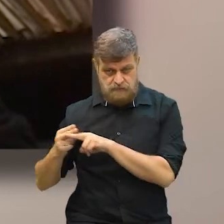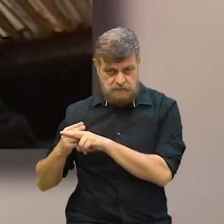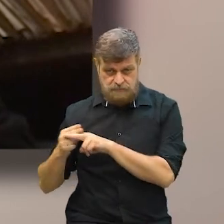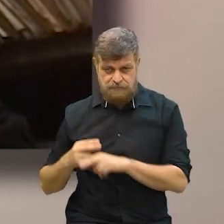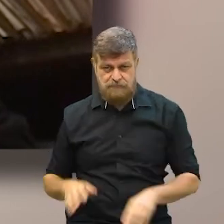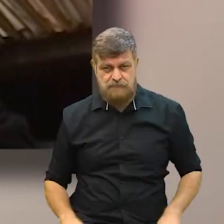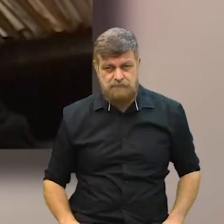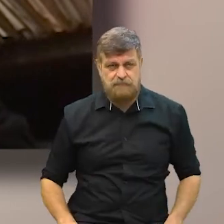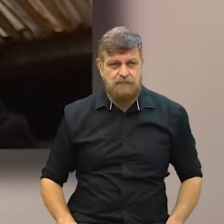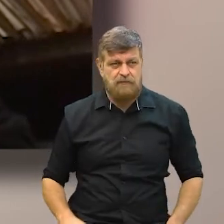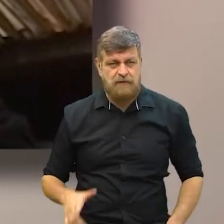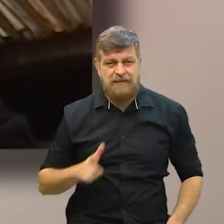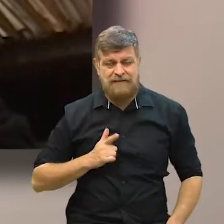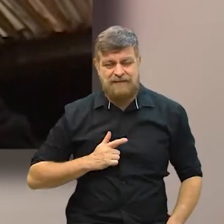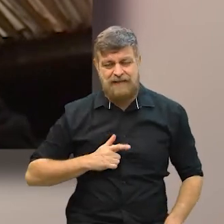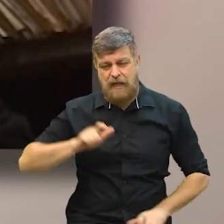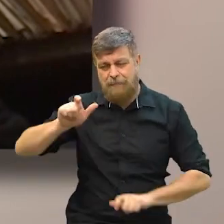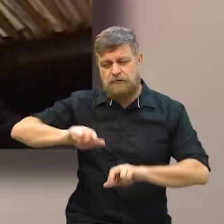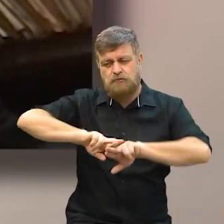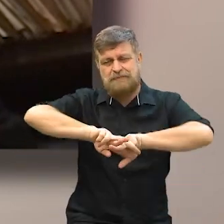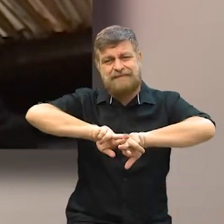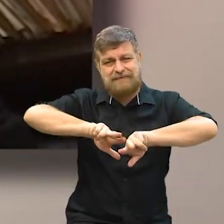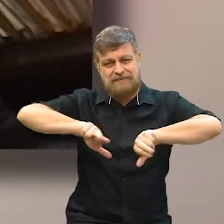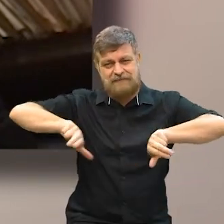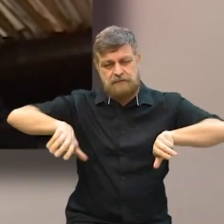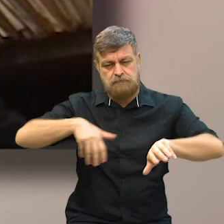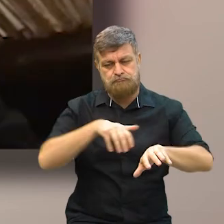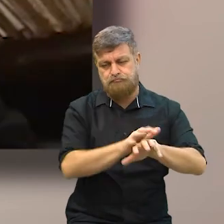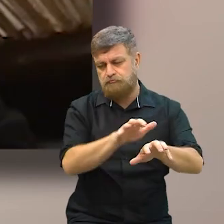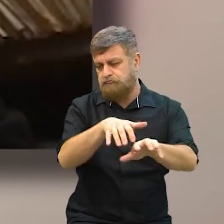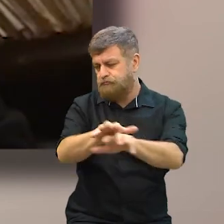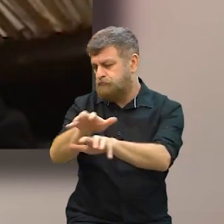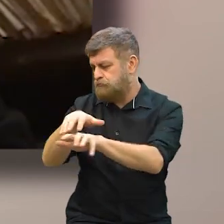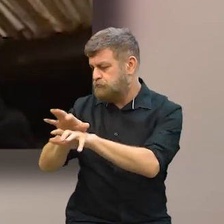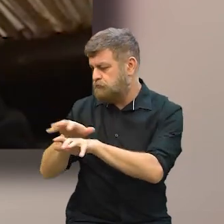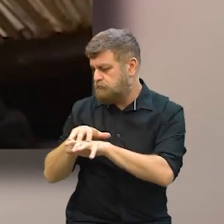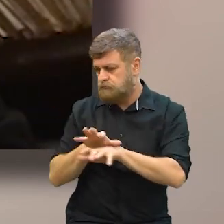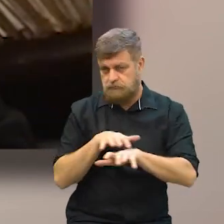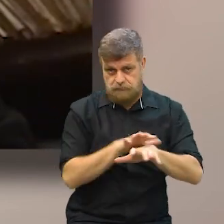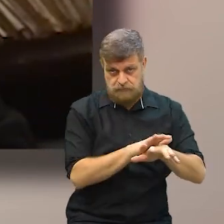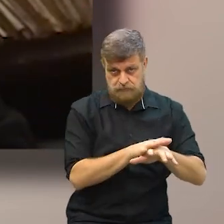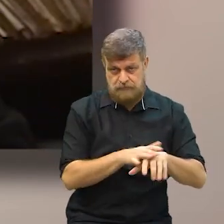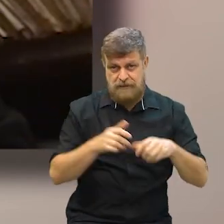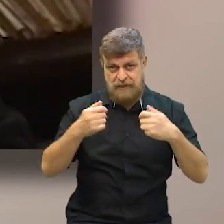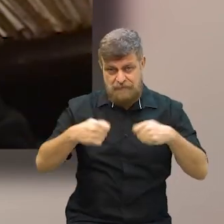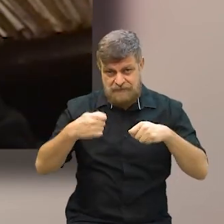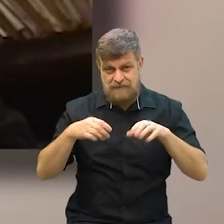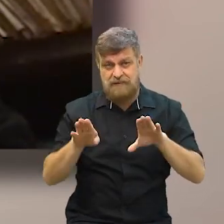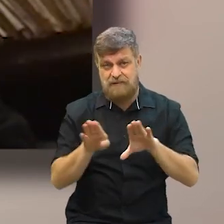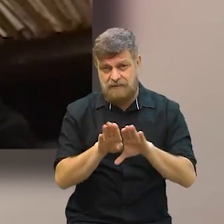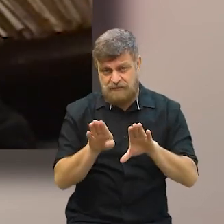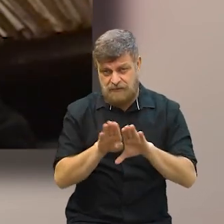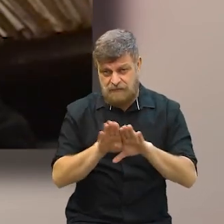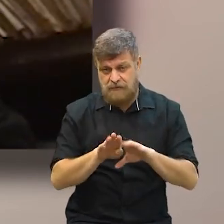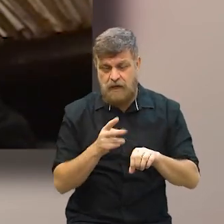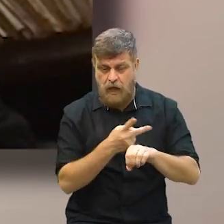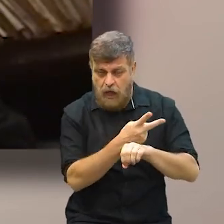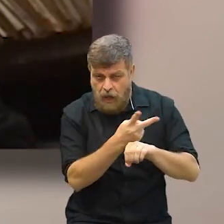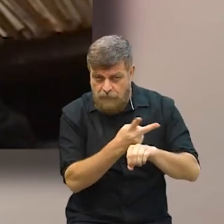sexual com vários parceiros, elas devem se